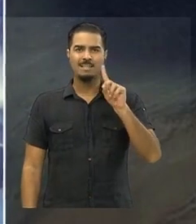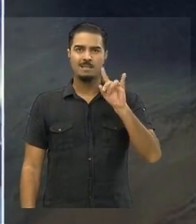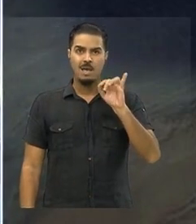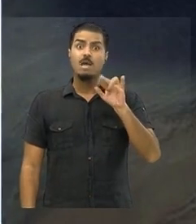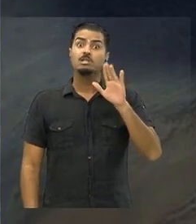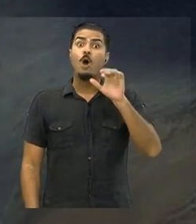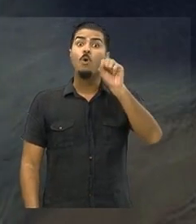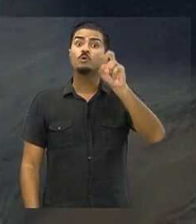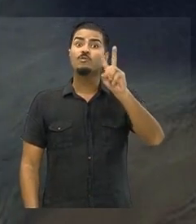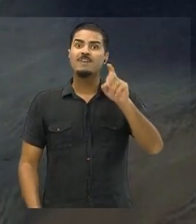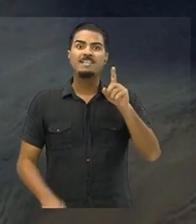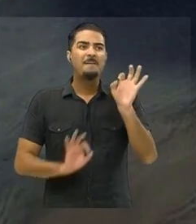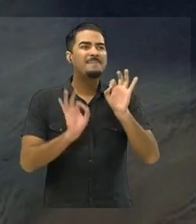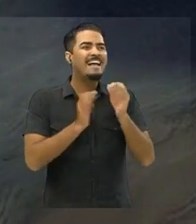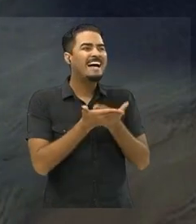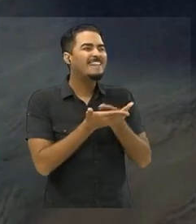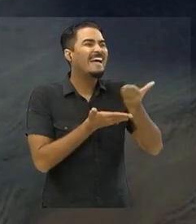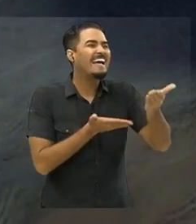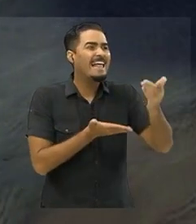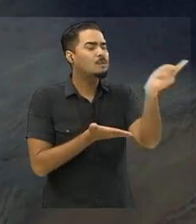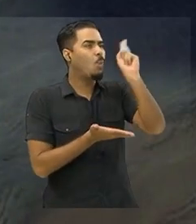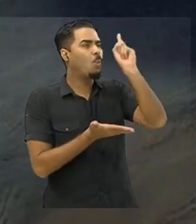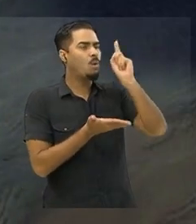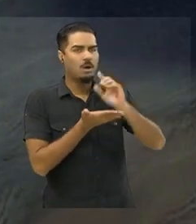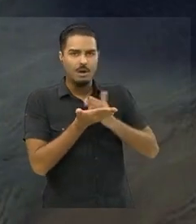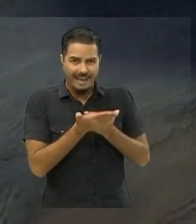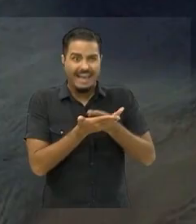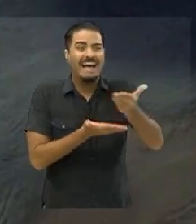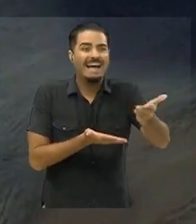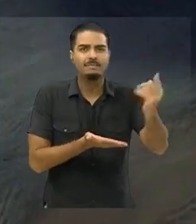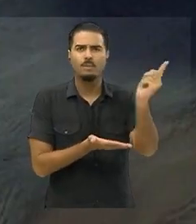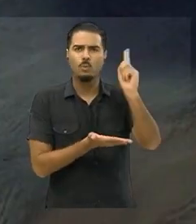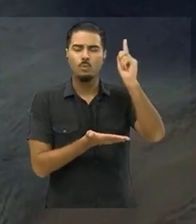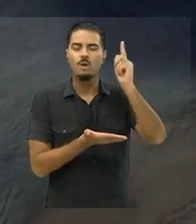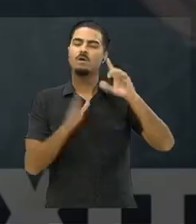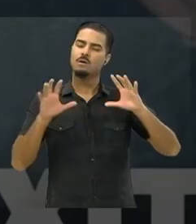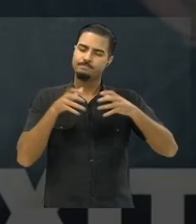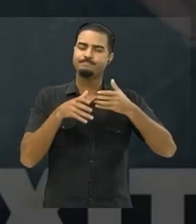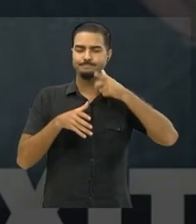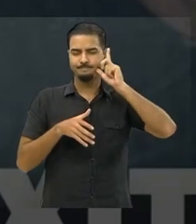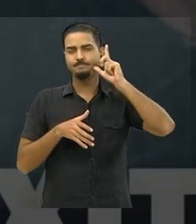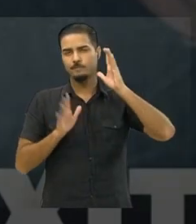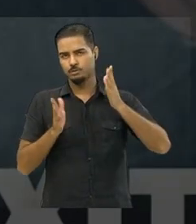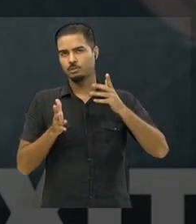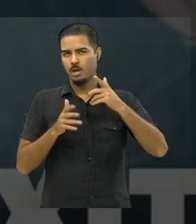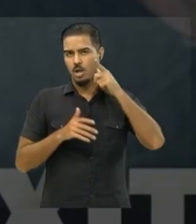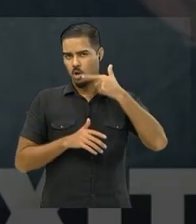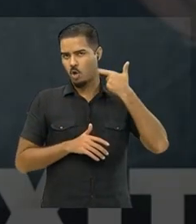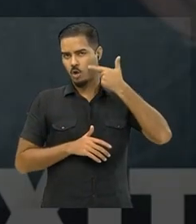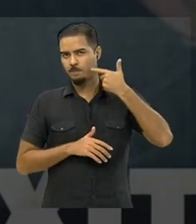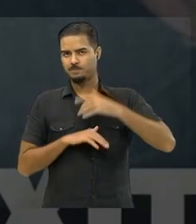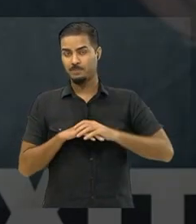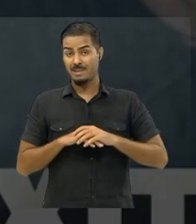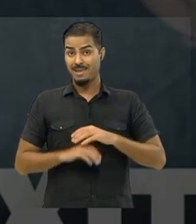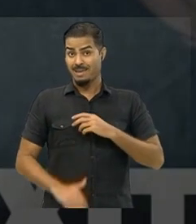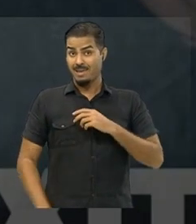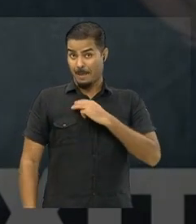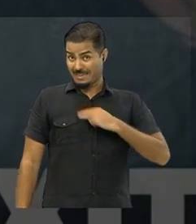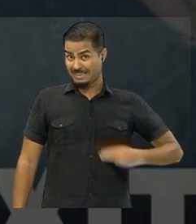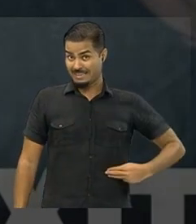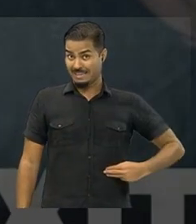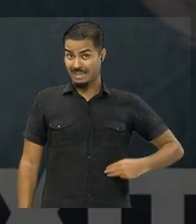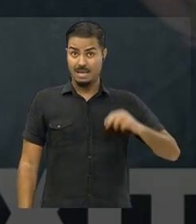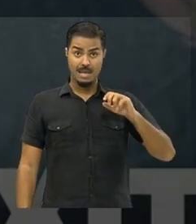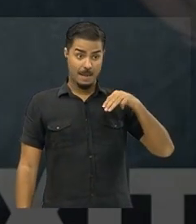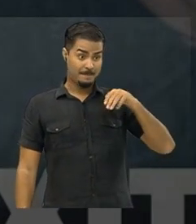para o black seeds rejeitado ontem pela câmara dos comuns em londres a premiê mei ofereceu a própria